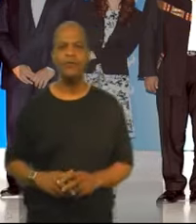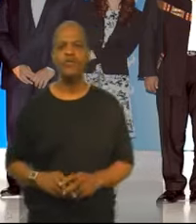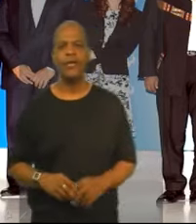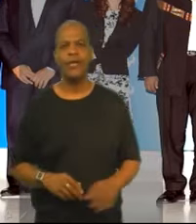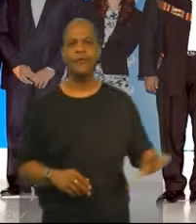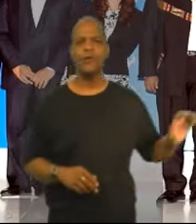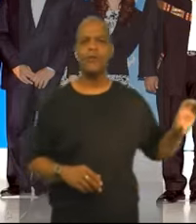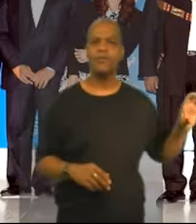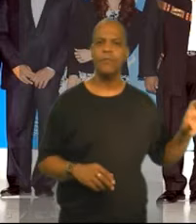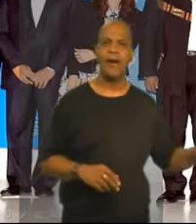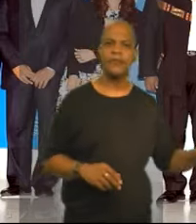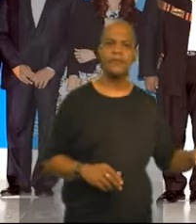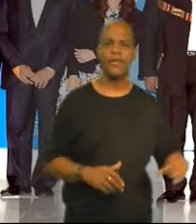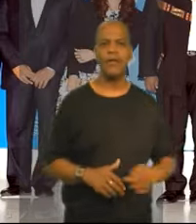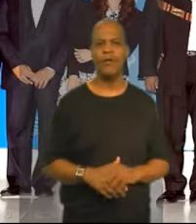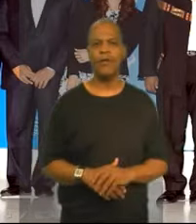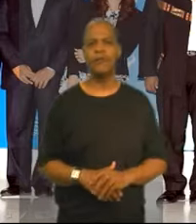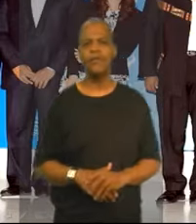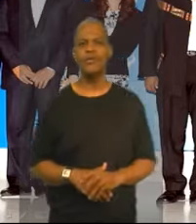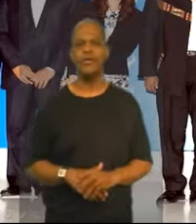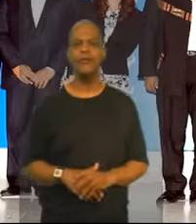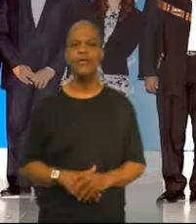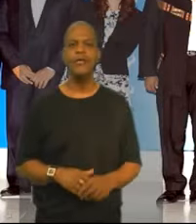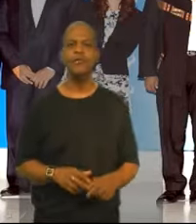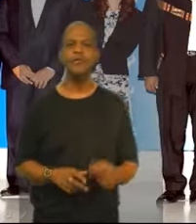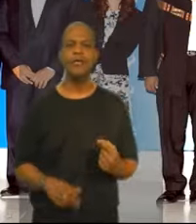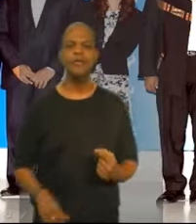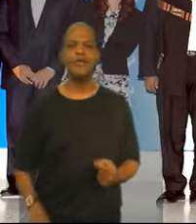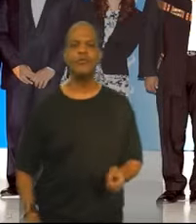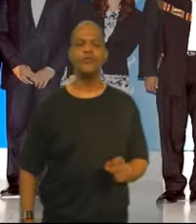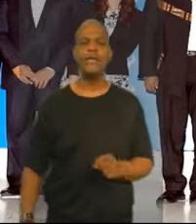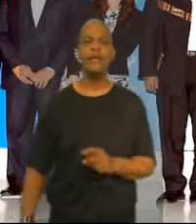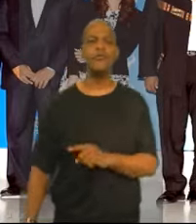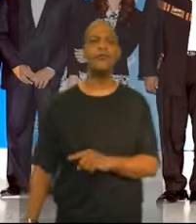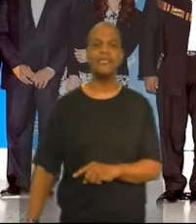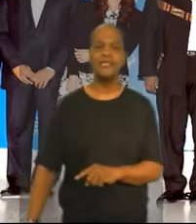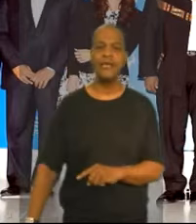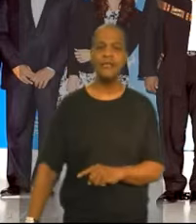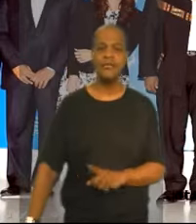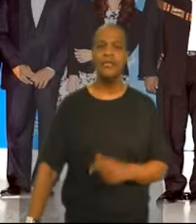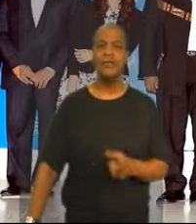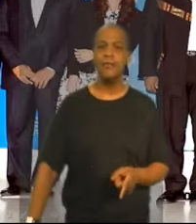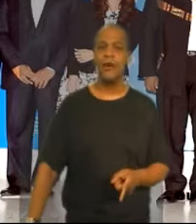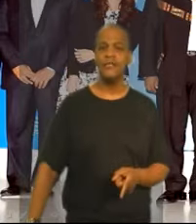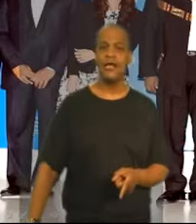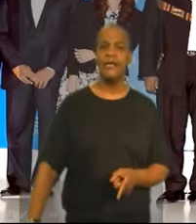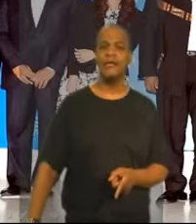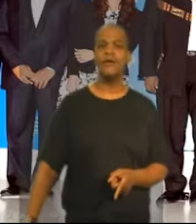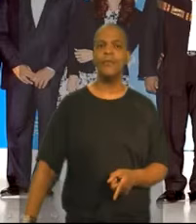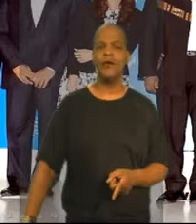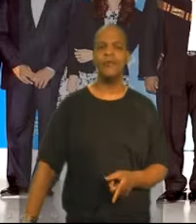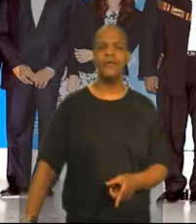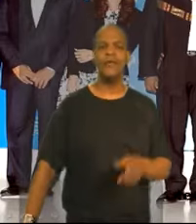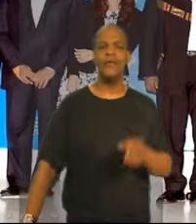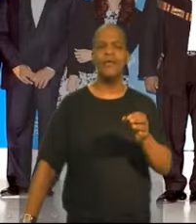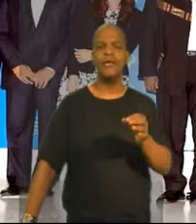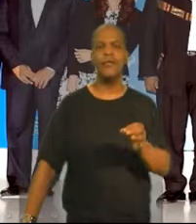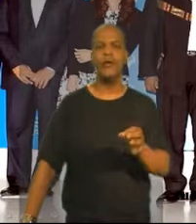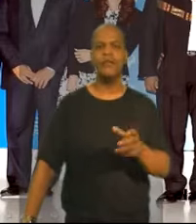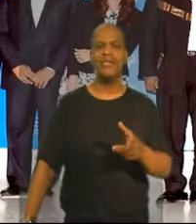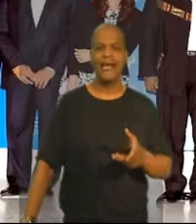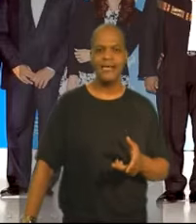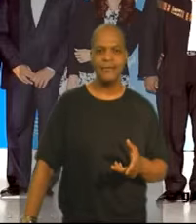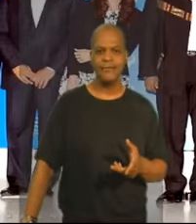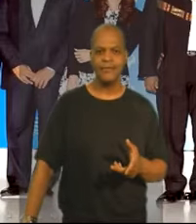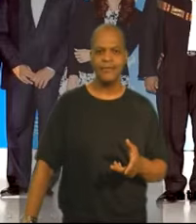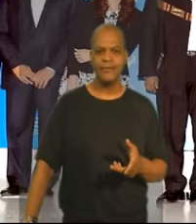do terremoto chileno, com esse impacto do terremoto haitiano, e nos esquecemos que um terremoto recente que pode cair na sua prova é o